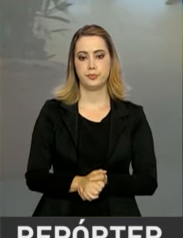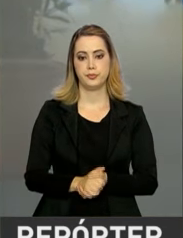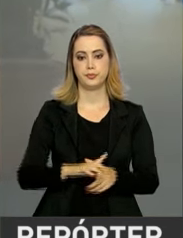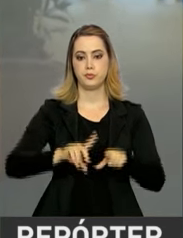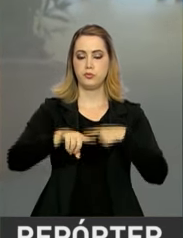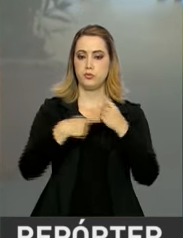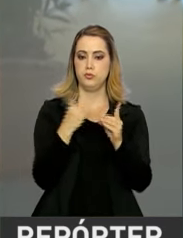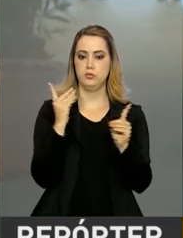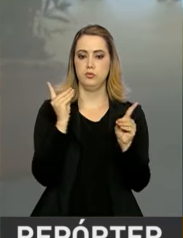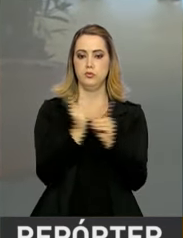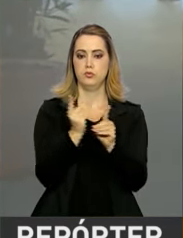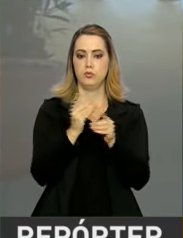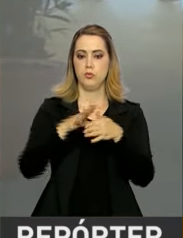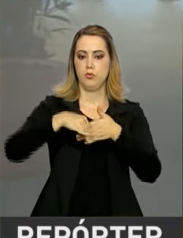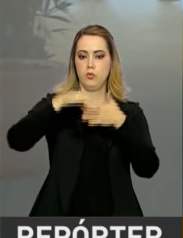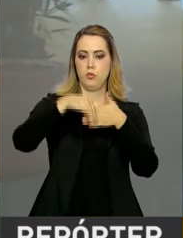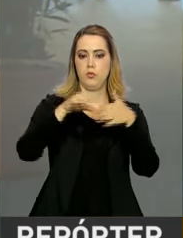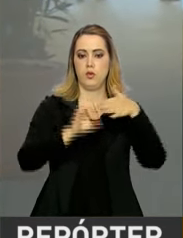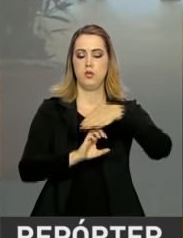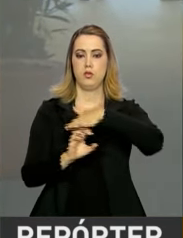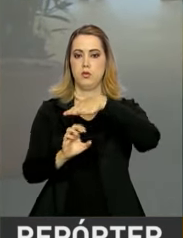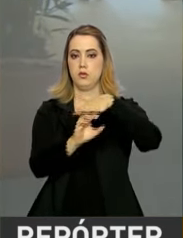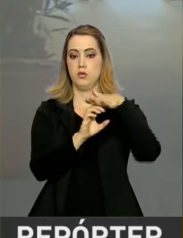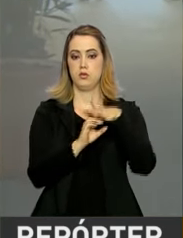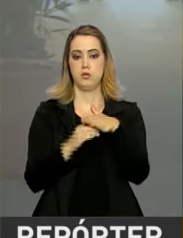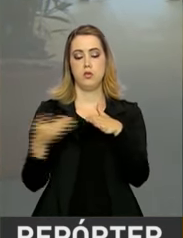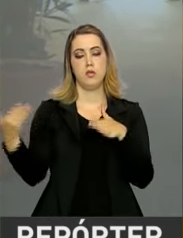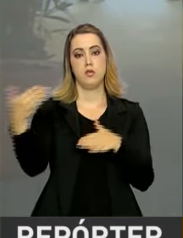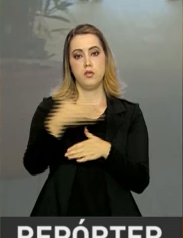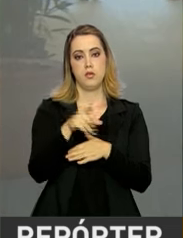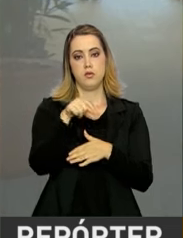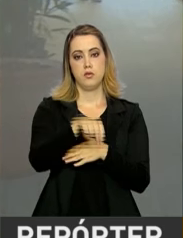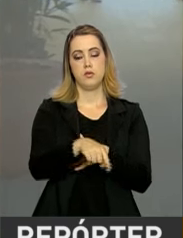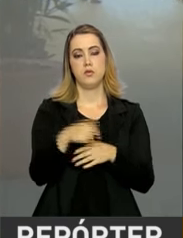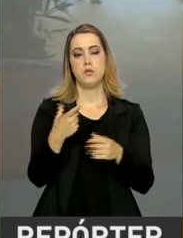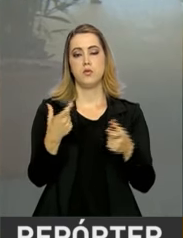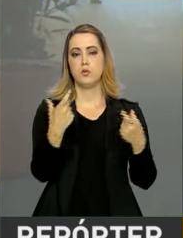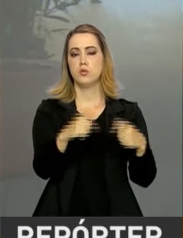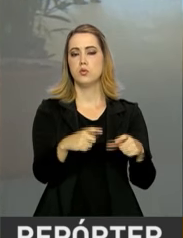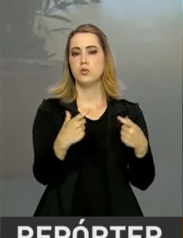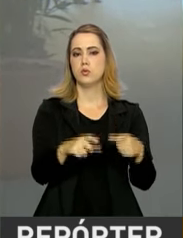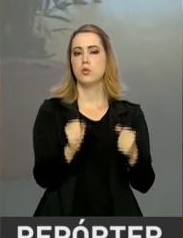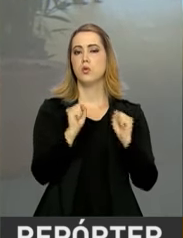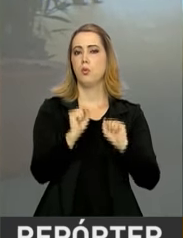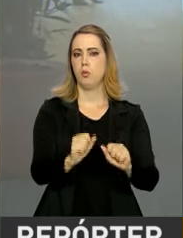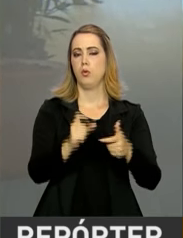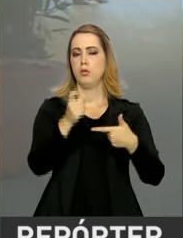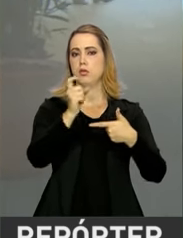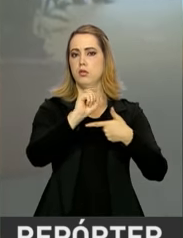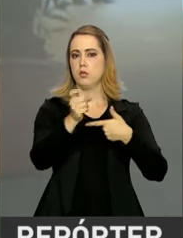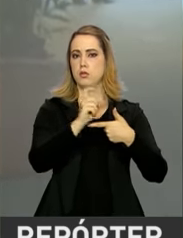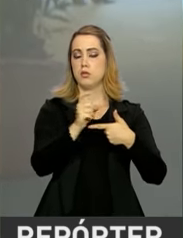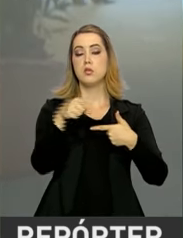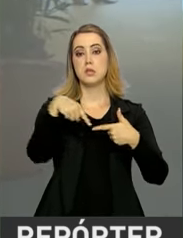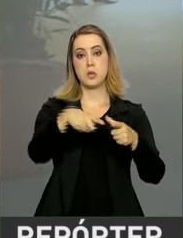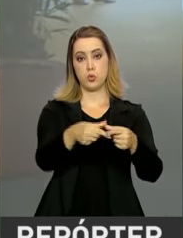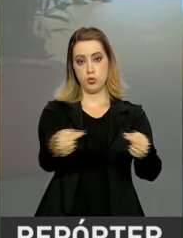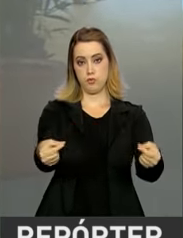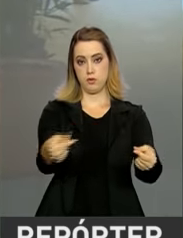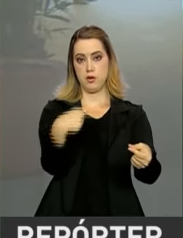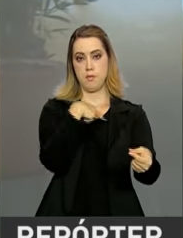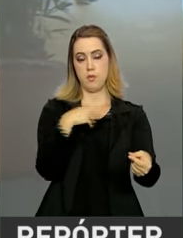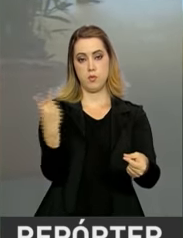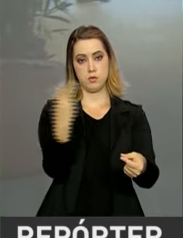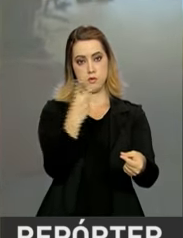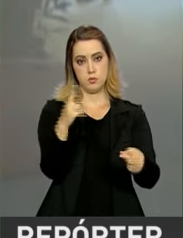com lideranças empresariais michel temer veio aqui para a sede do poder executivo japonês para a segunda reunião de trabalho com o